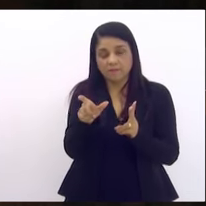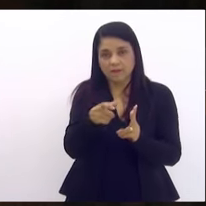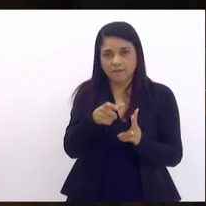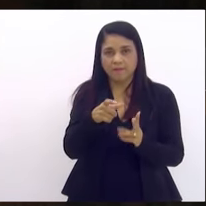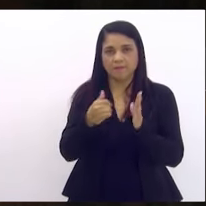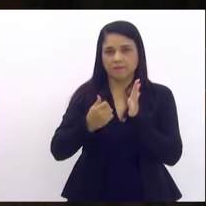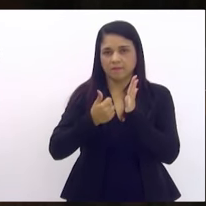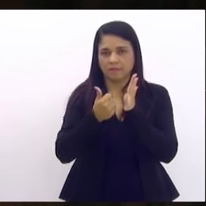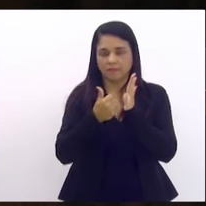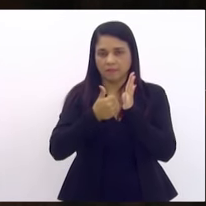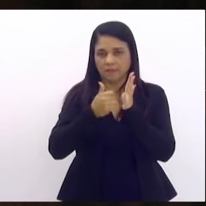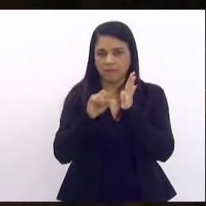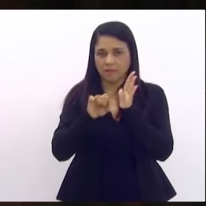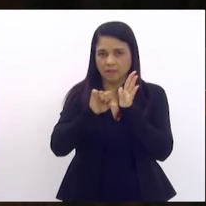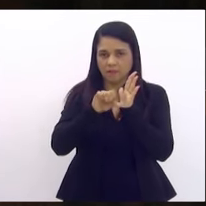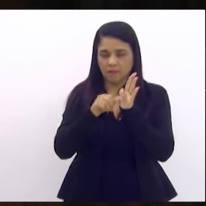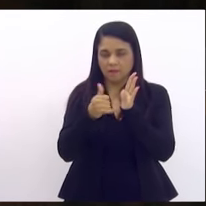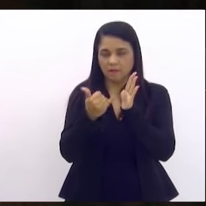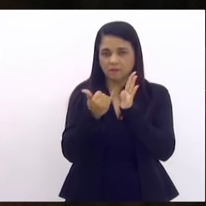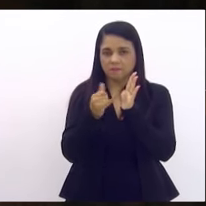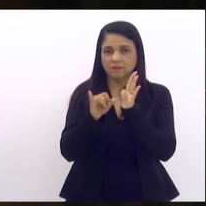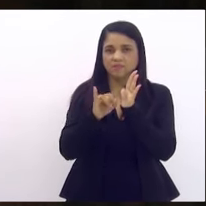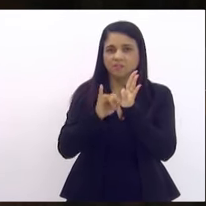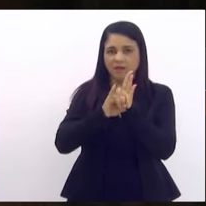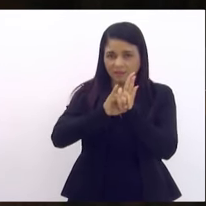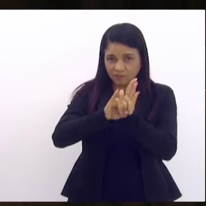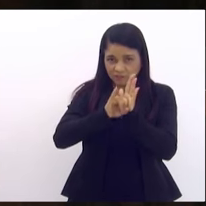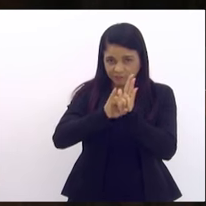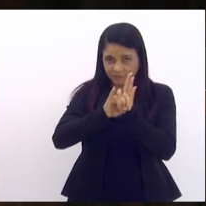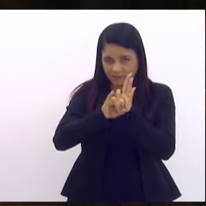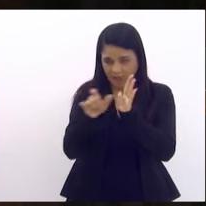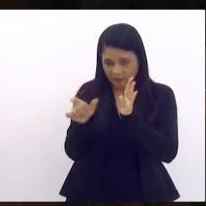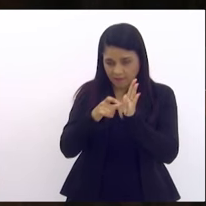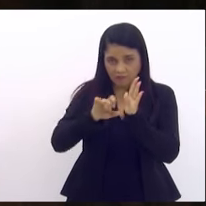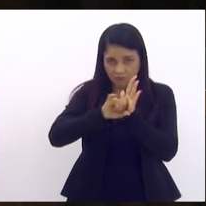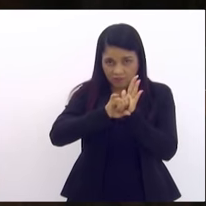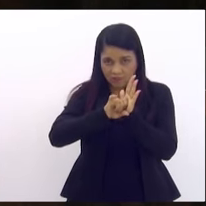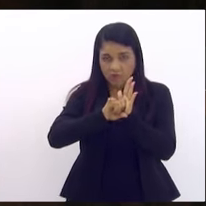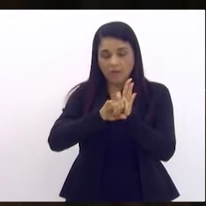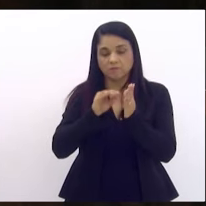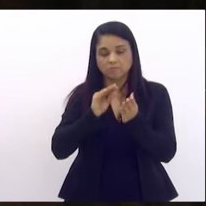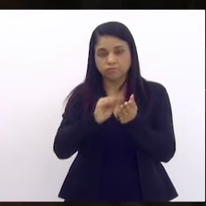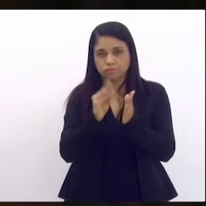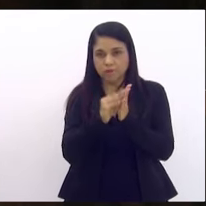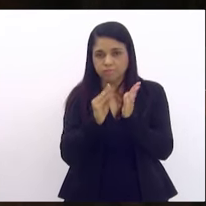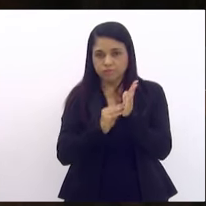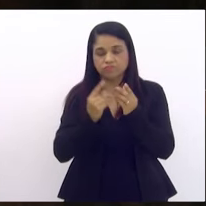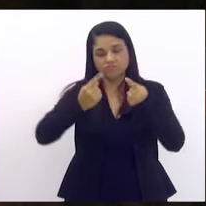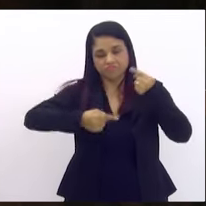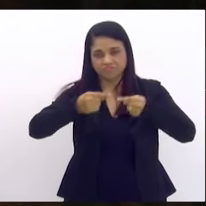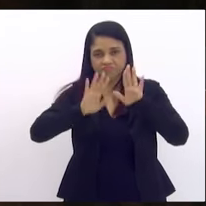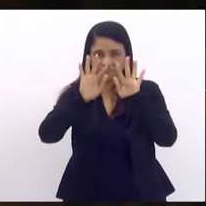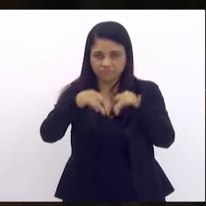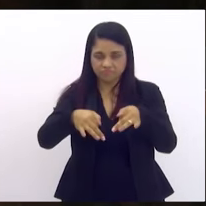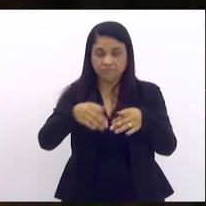menciona em discussão não havendo Quem Queira discutir encerrada a discussão em